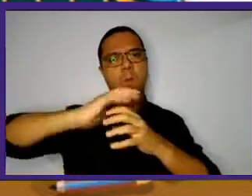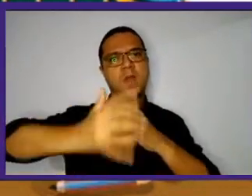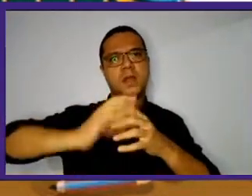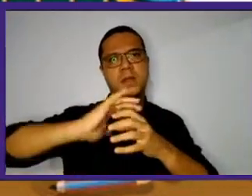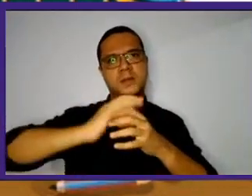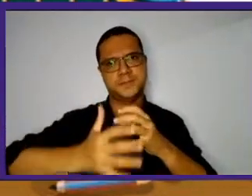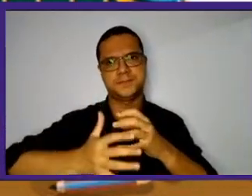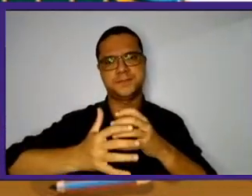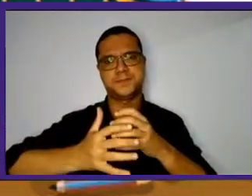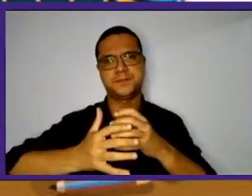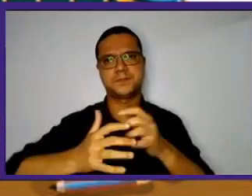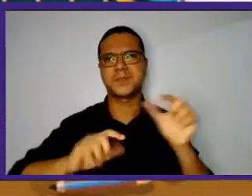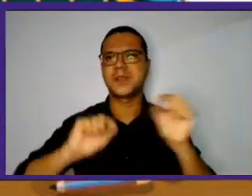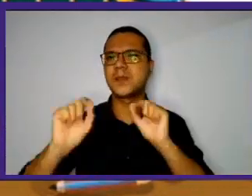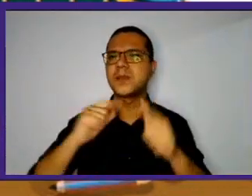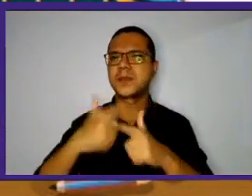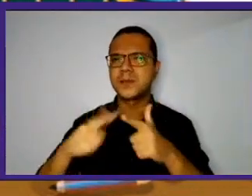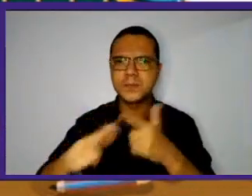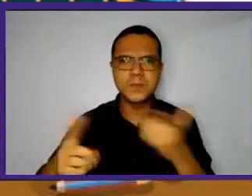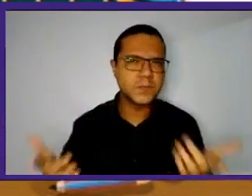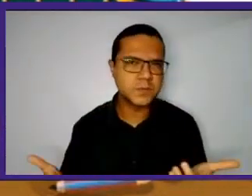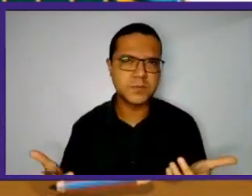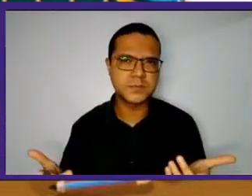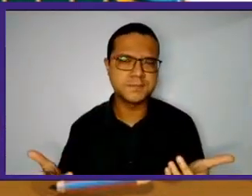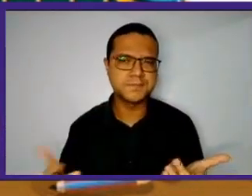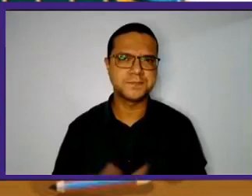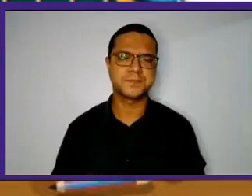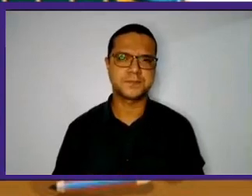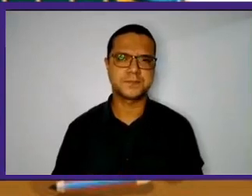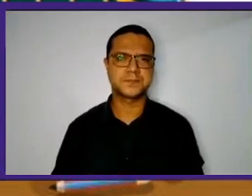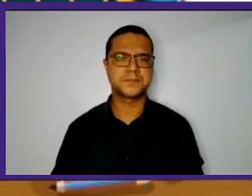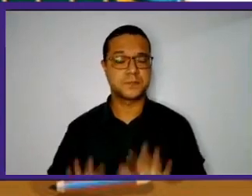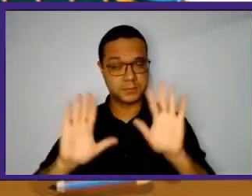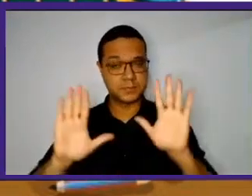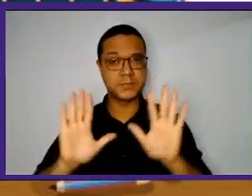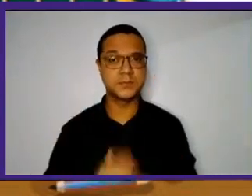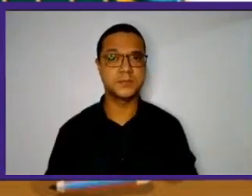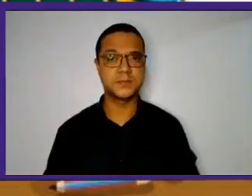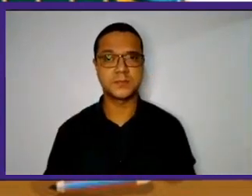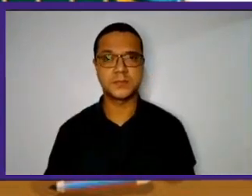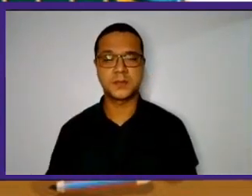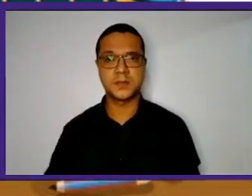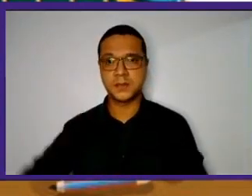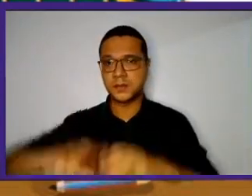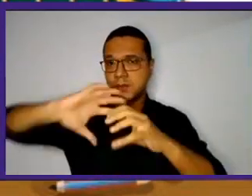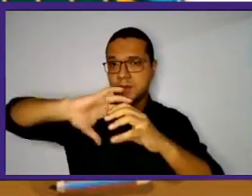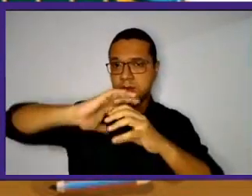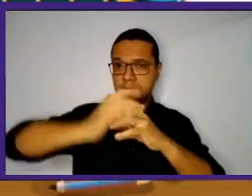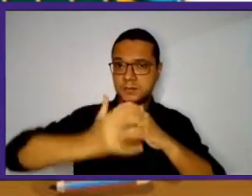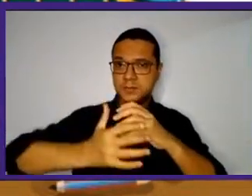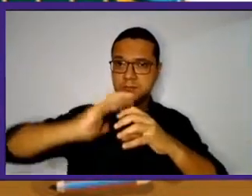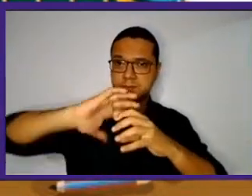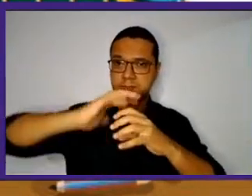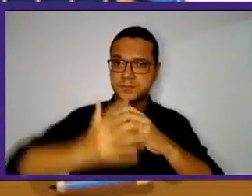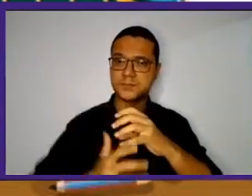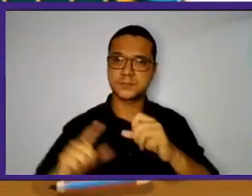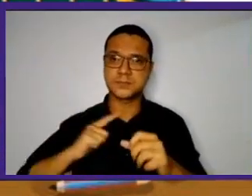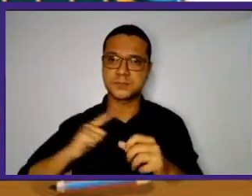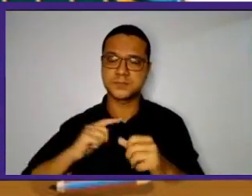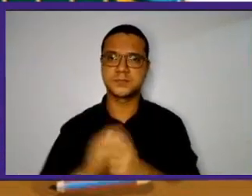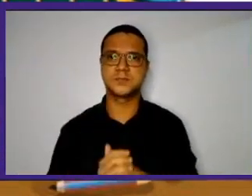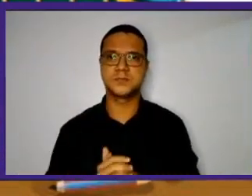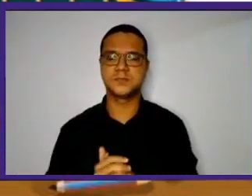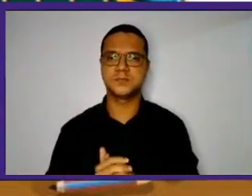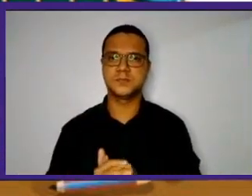de ozônio. E o que seria esse problema? Então vejamos. A camada de ozônio, ela produz um efeito